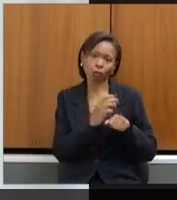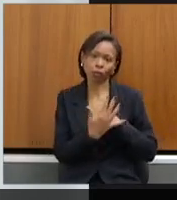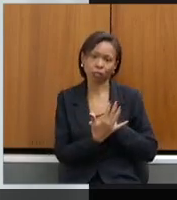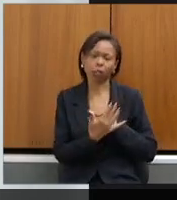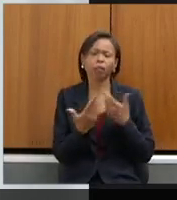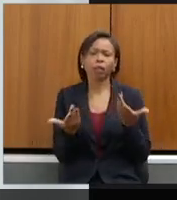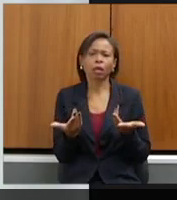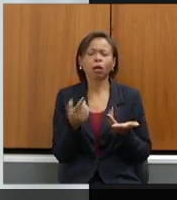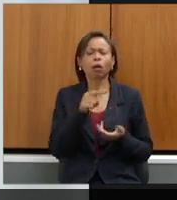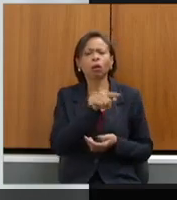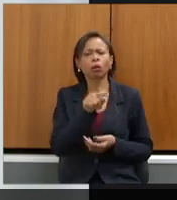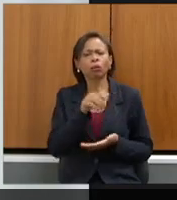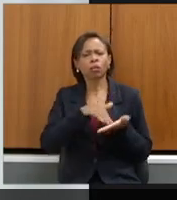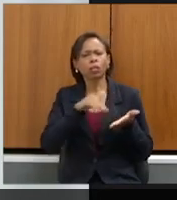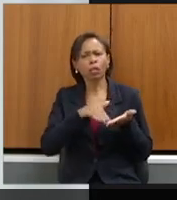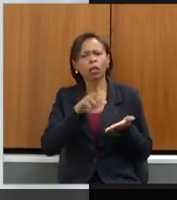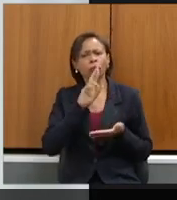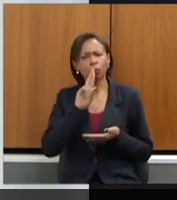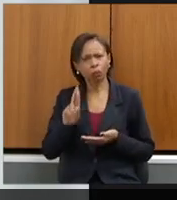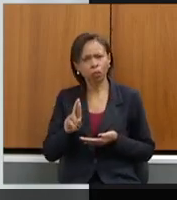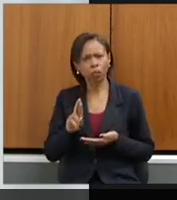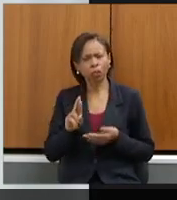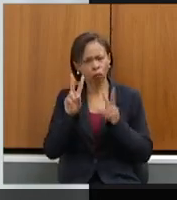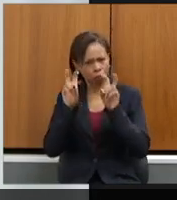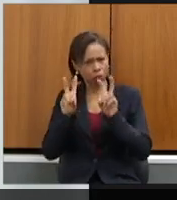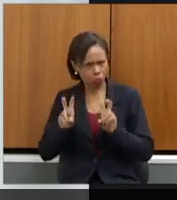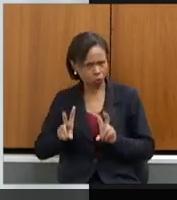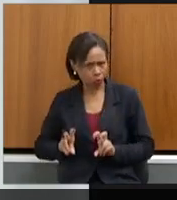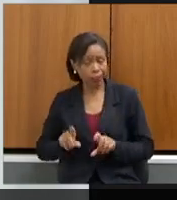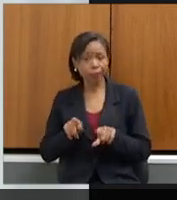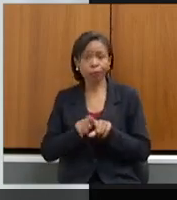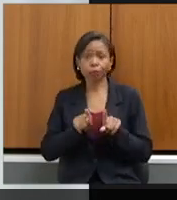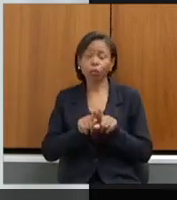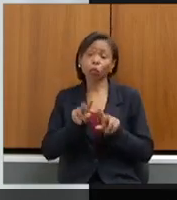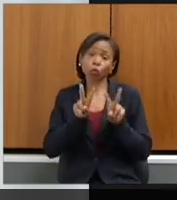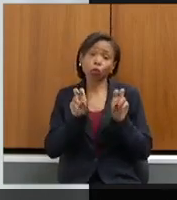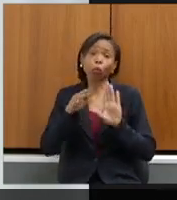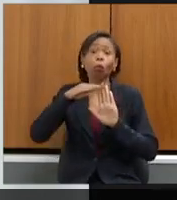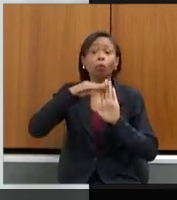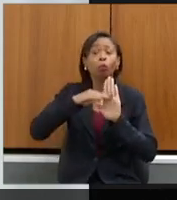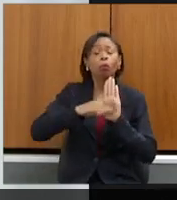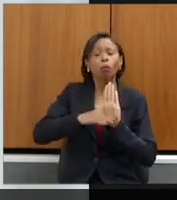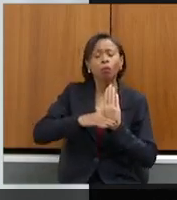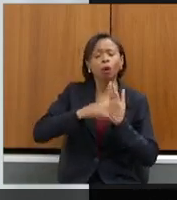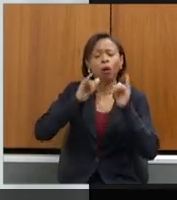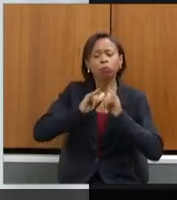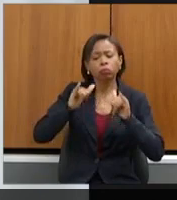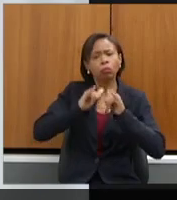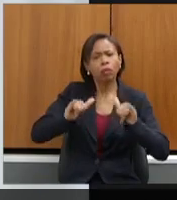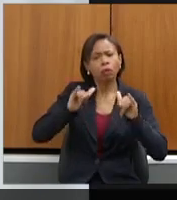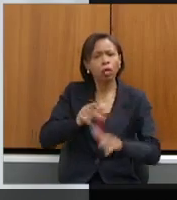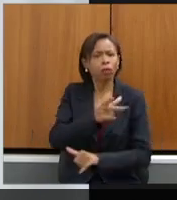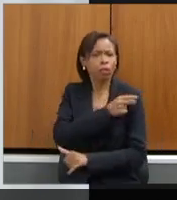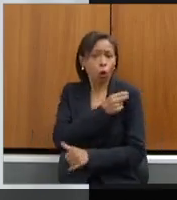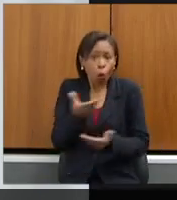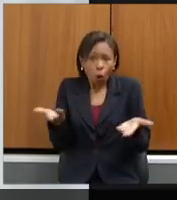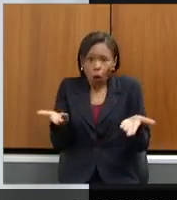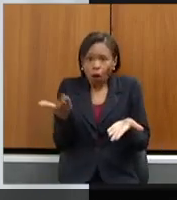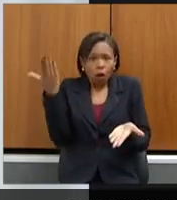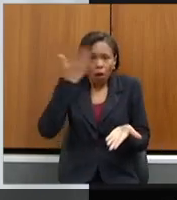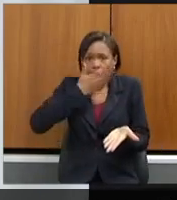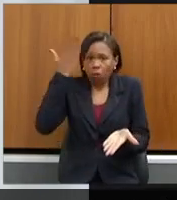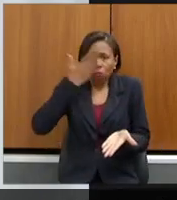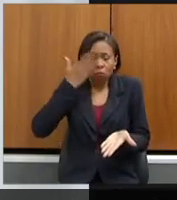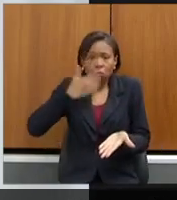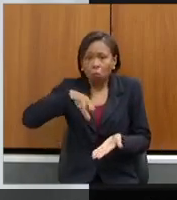queria que você quer para responder as questões também sobre o plano de maçã vacinação hoje o presidente não tem transparente até